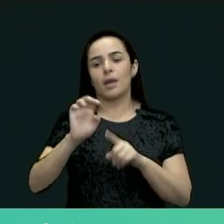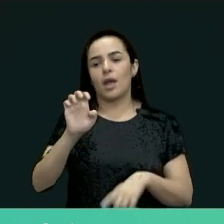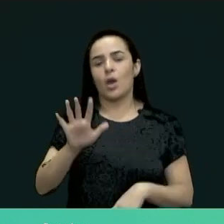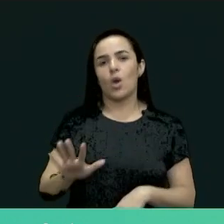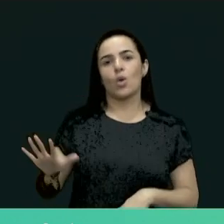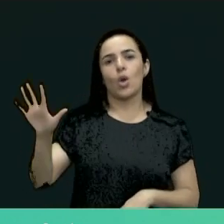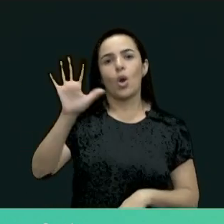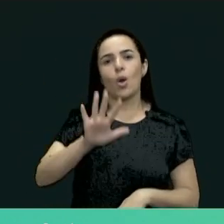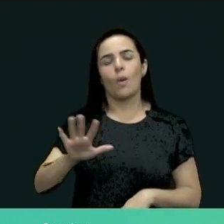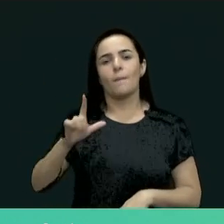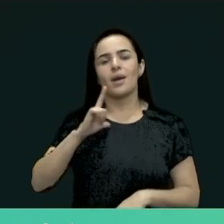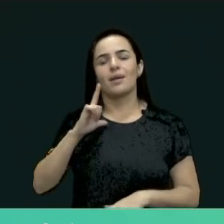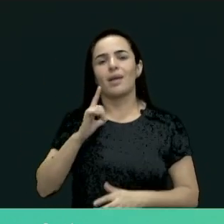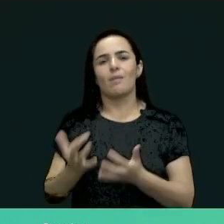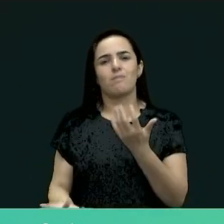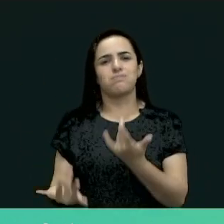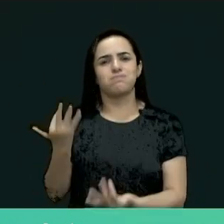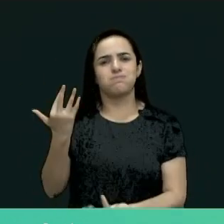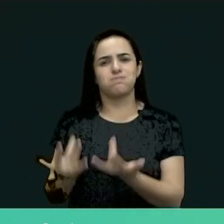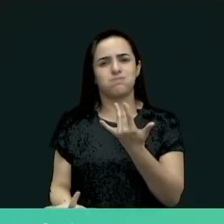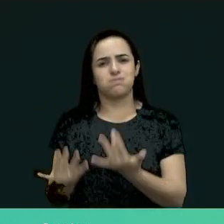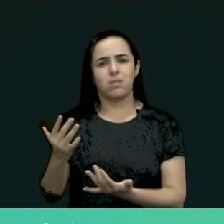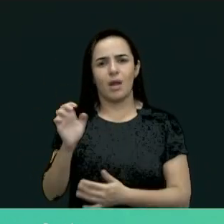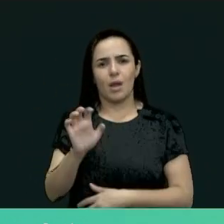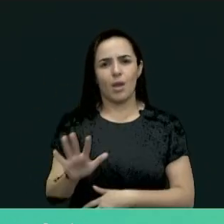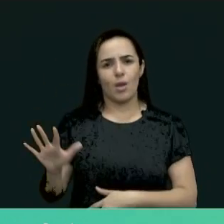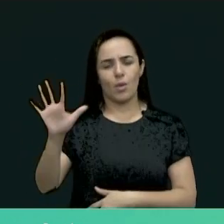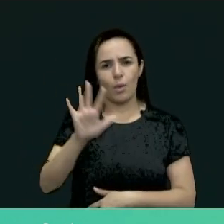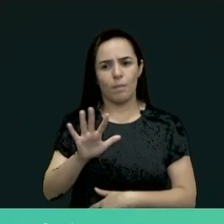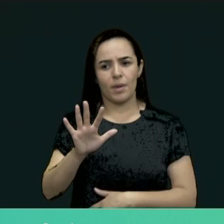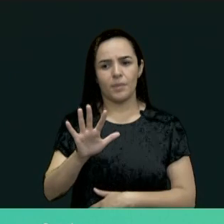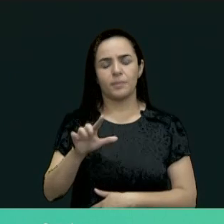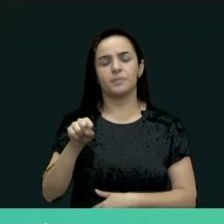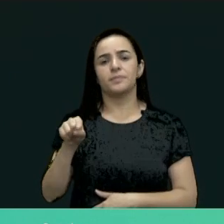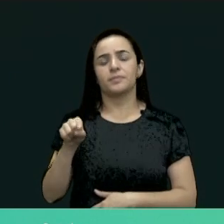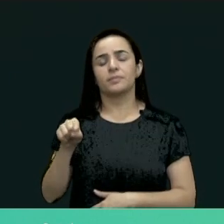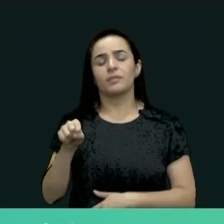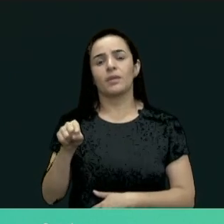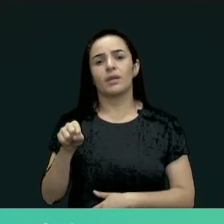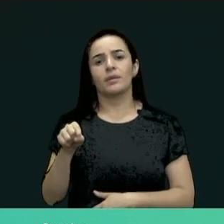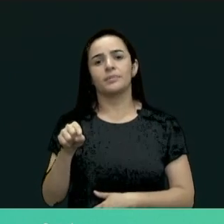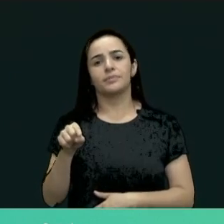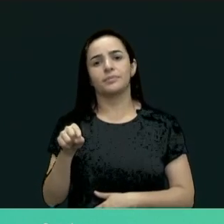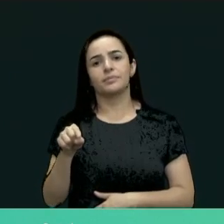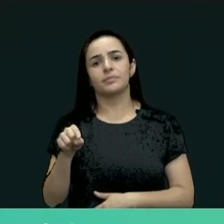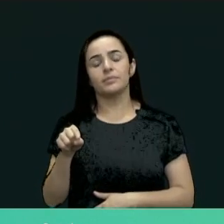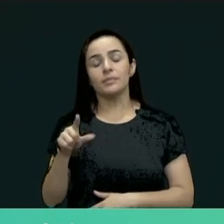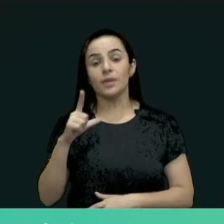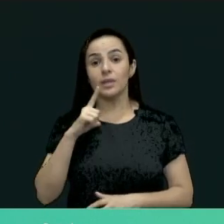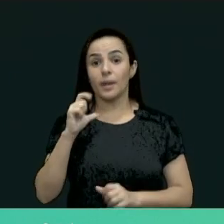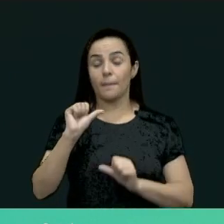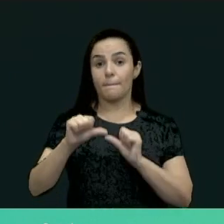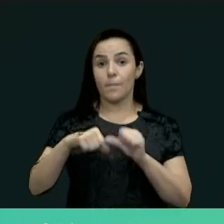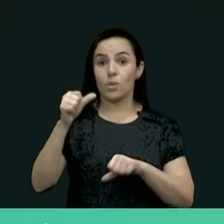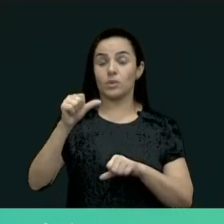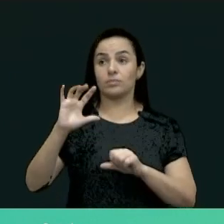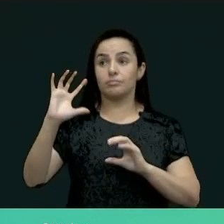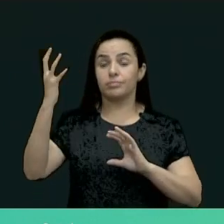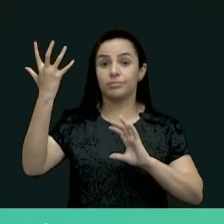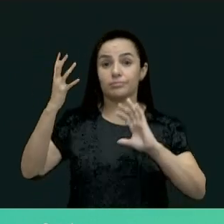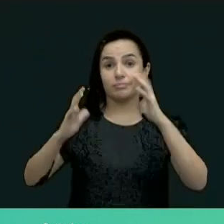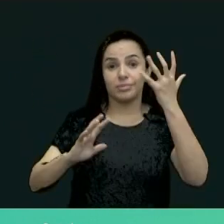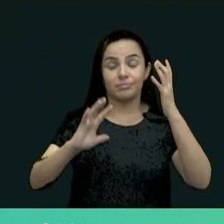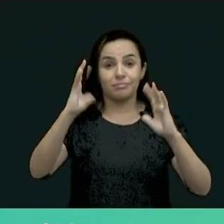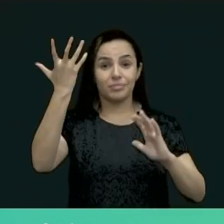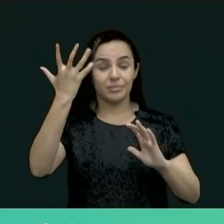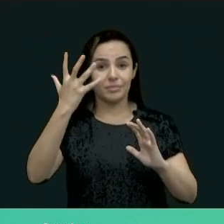as queimadas na Califórnia, está associada fortemente com as mudanças climáticas e que o